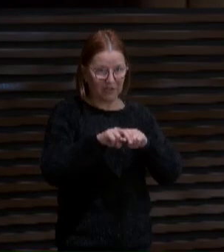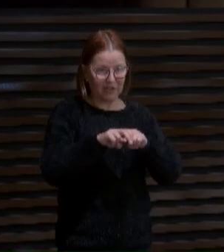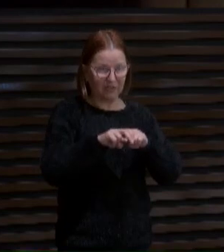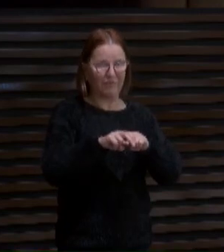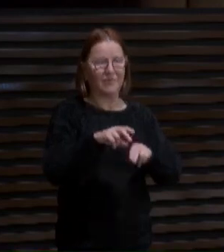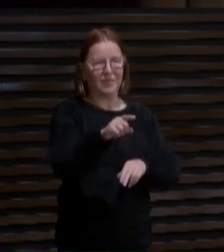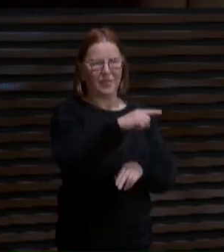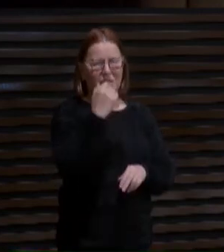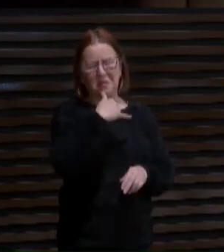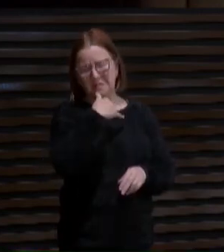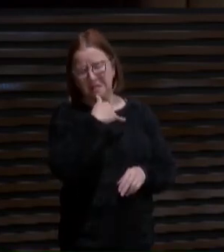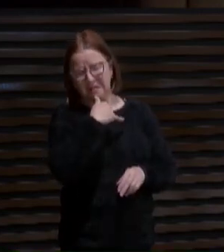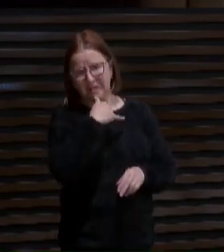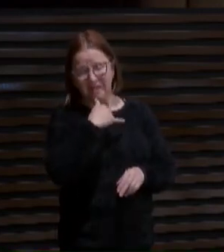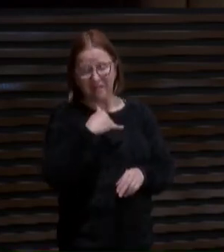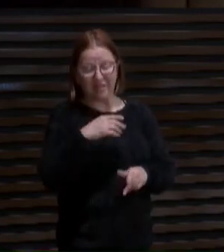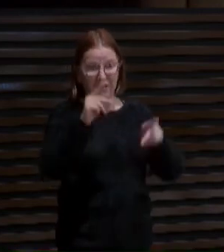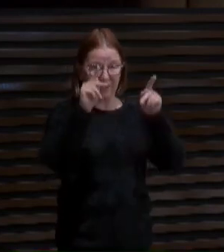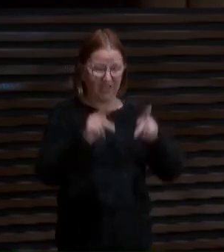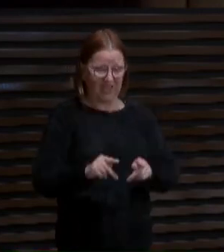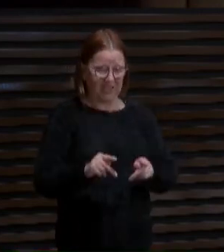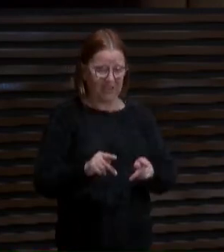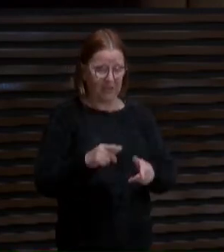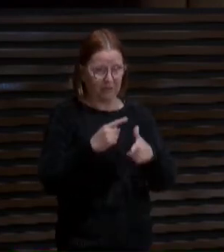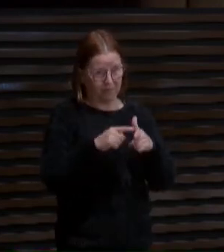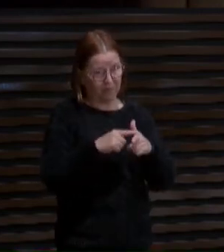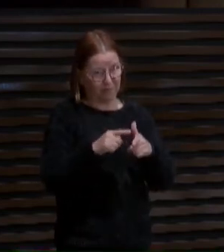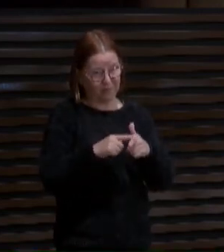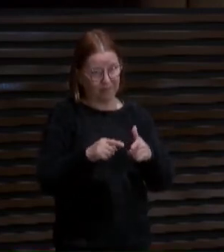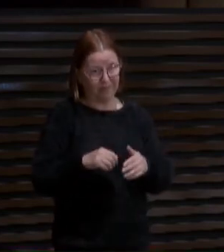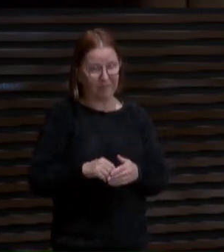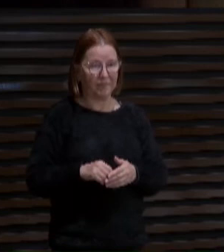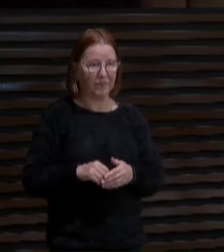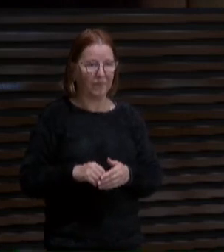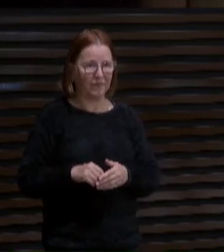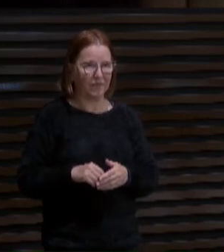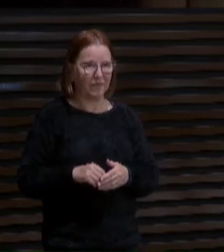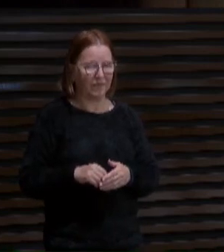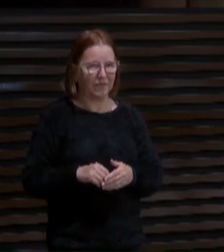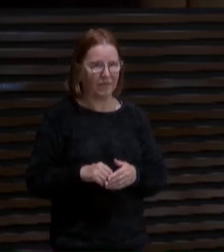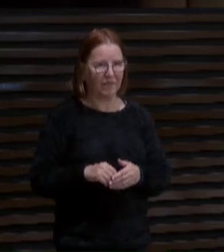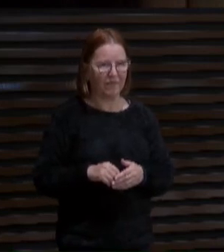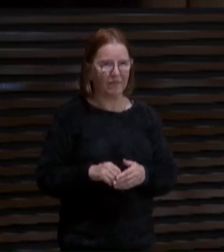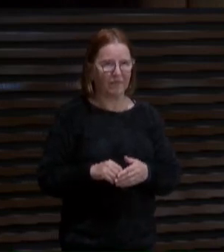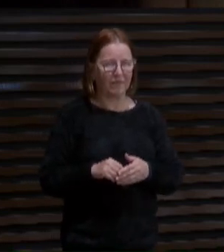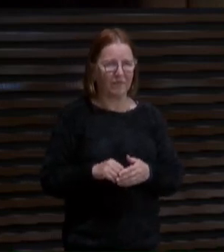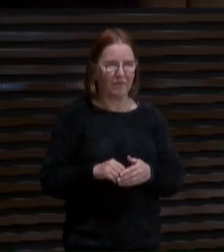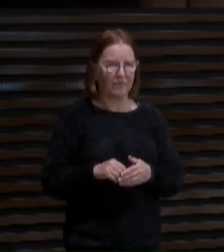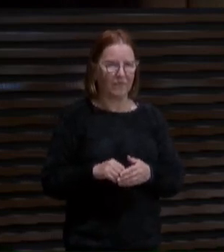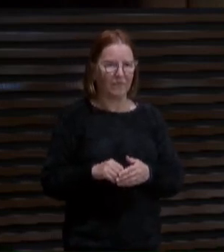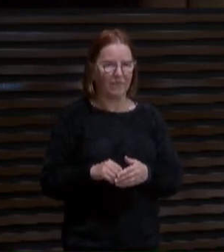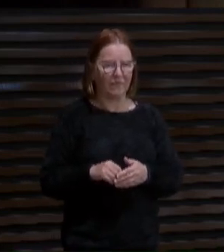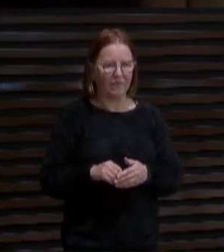mencionadas anteriormente será que temos nos estimado além do que convém Será Que Será